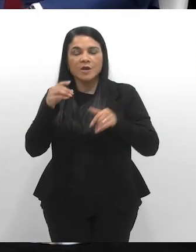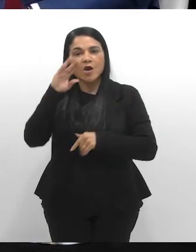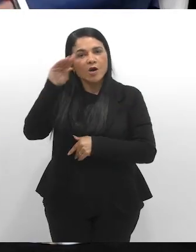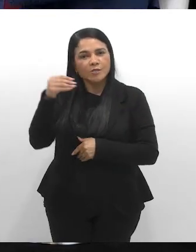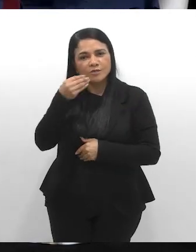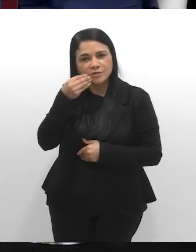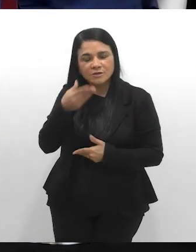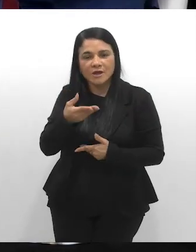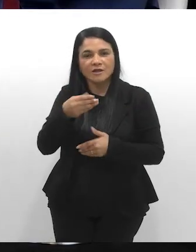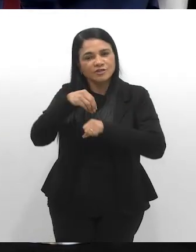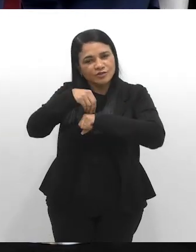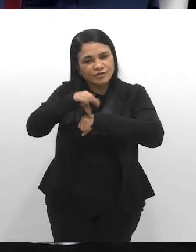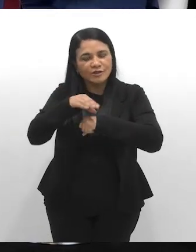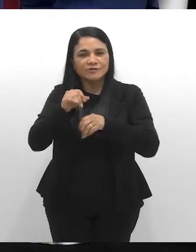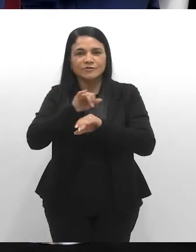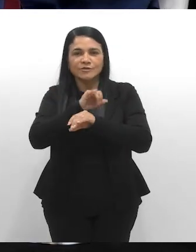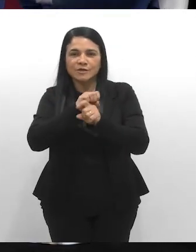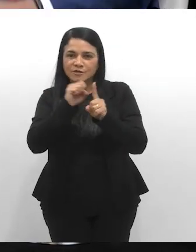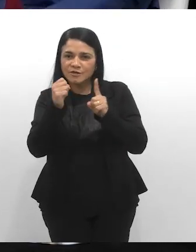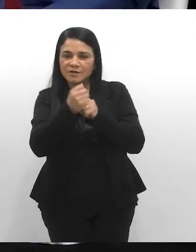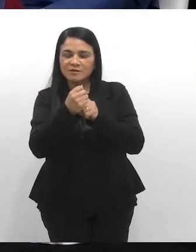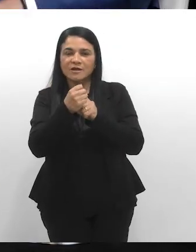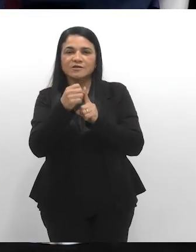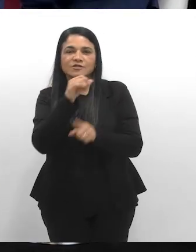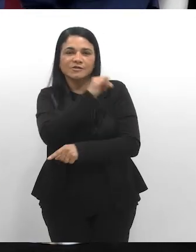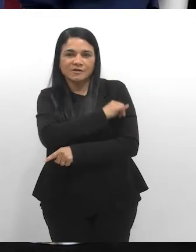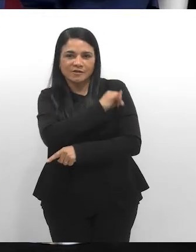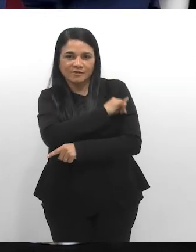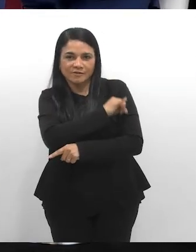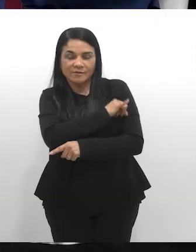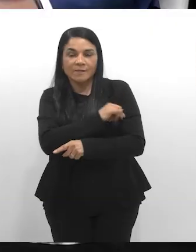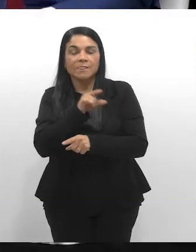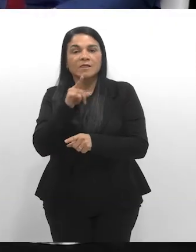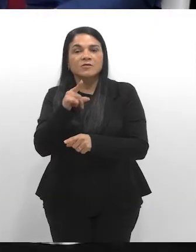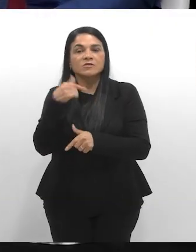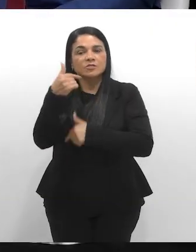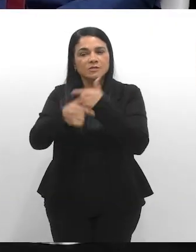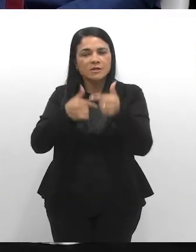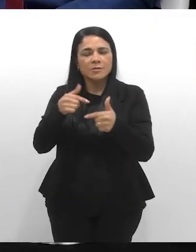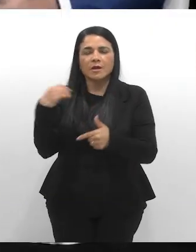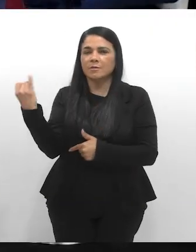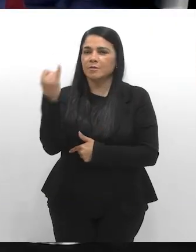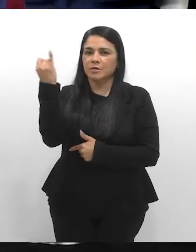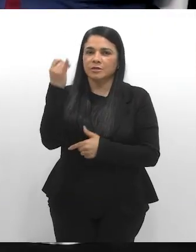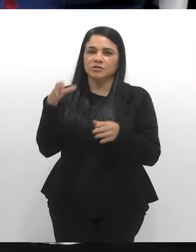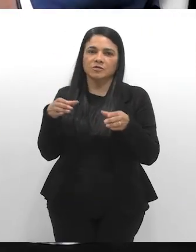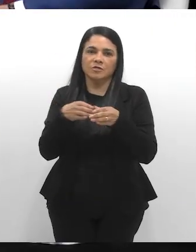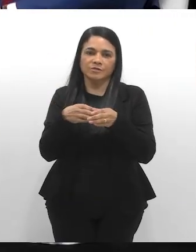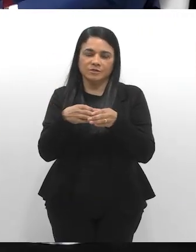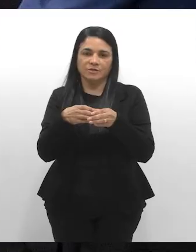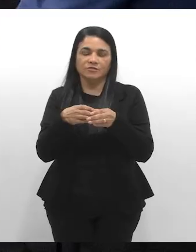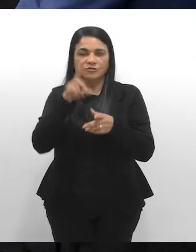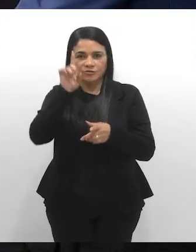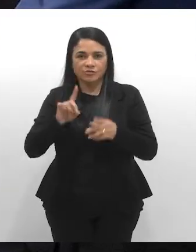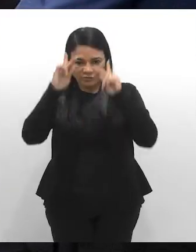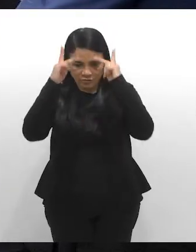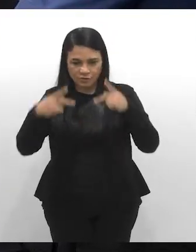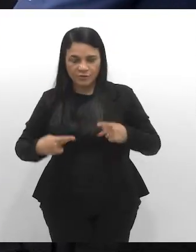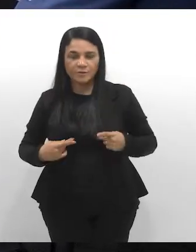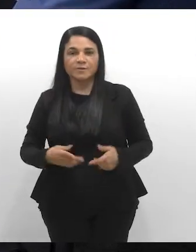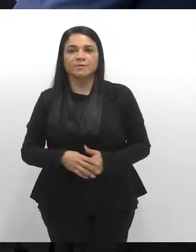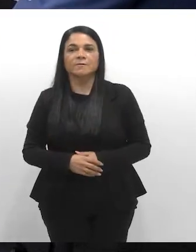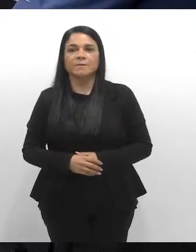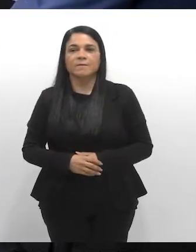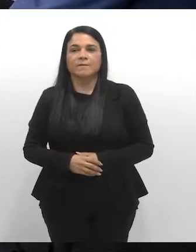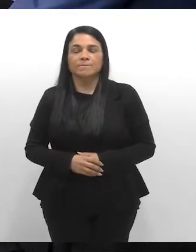essa oportunidade para deixar um indicativo para a sociedade carioca e fluminense em relação ao seu trabalho tão importante nessa